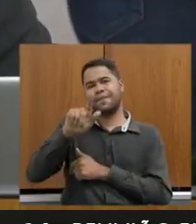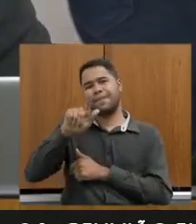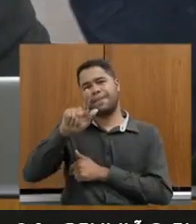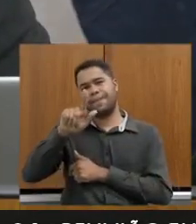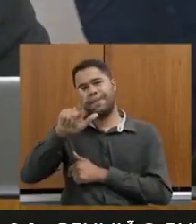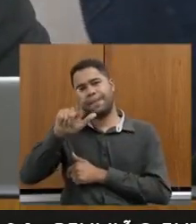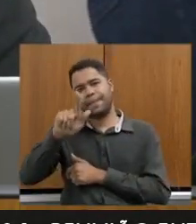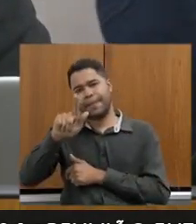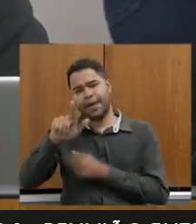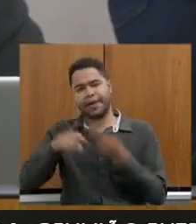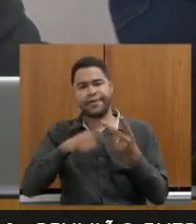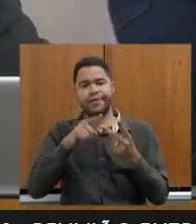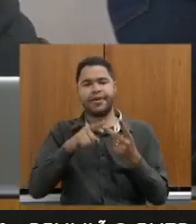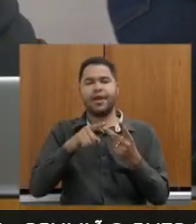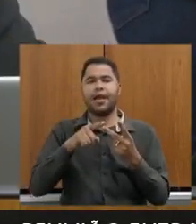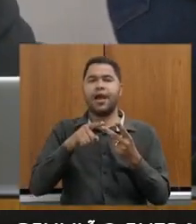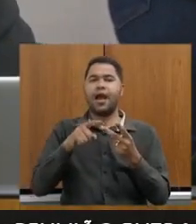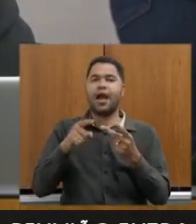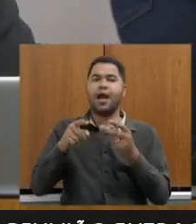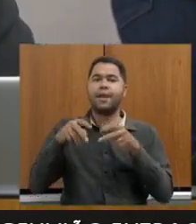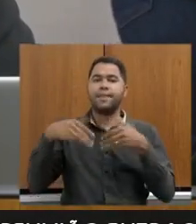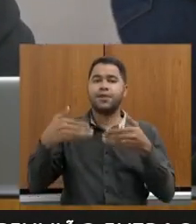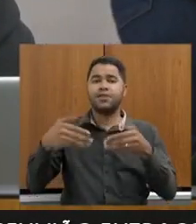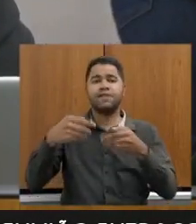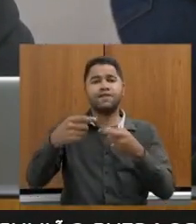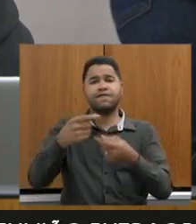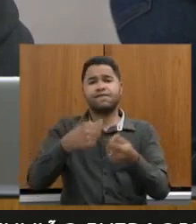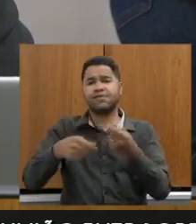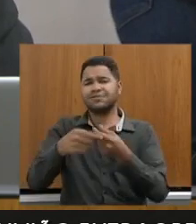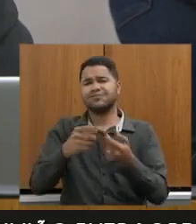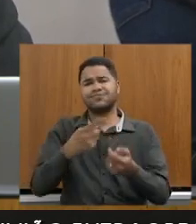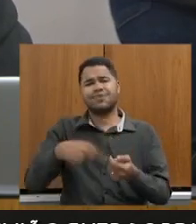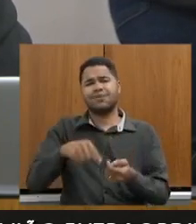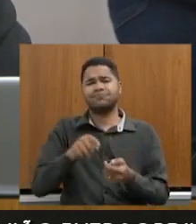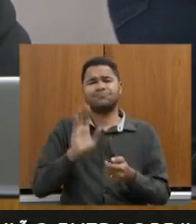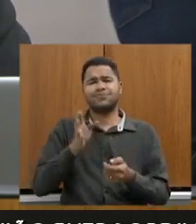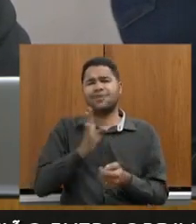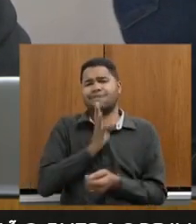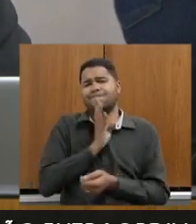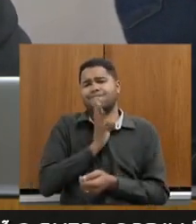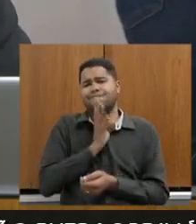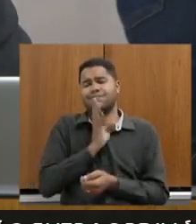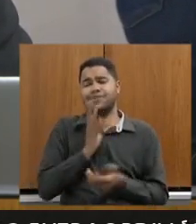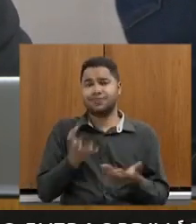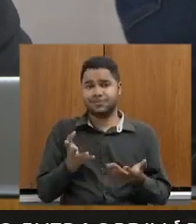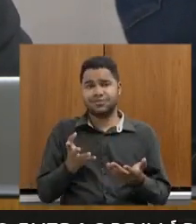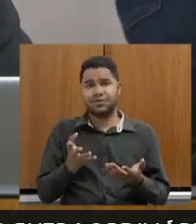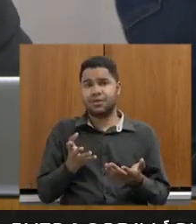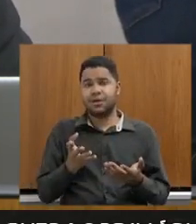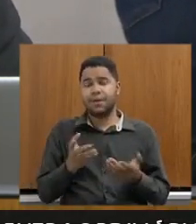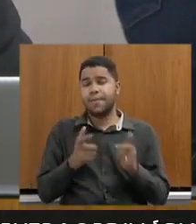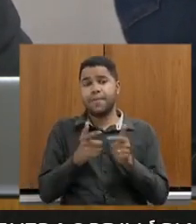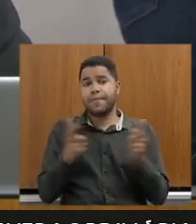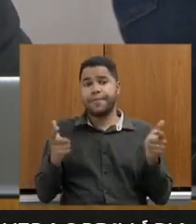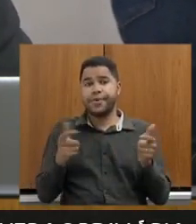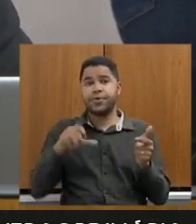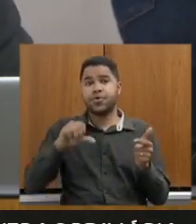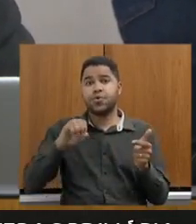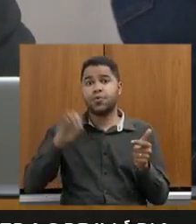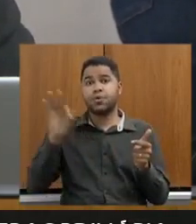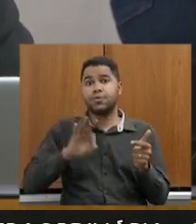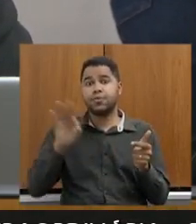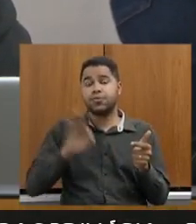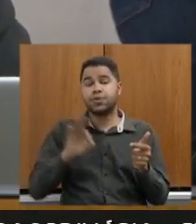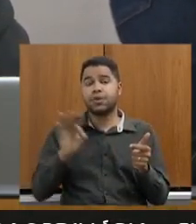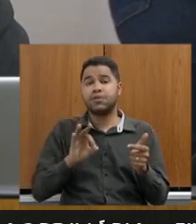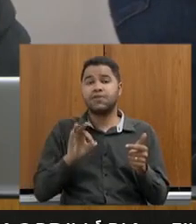fazendo com os pareceres desde que ele apareceu às vezes eu conheço o parecer de ser plague e de fazenda a maior parte deles noventa porcento